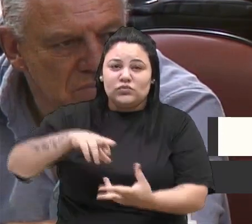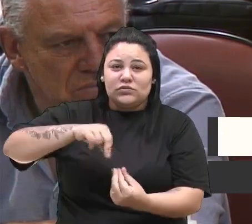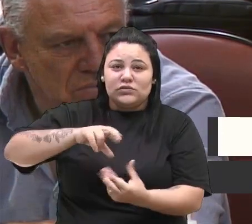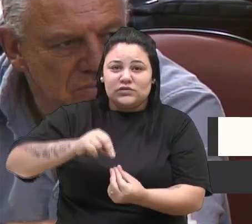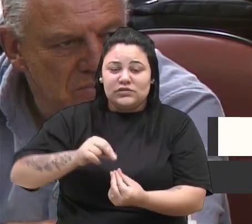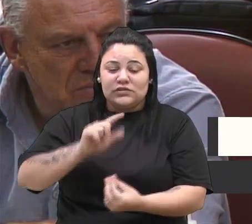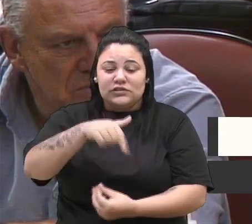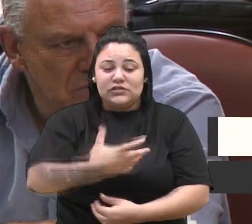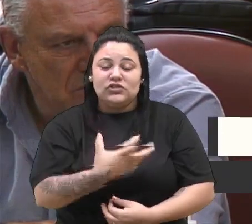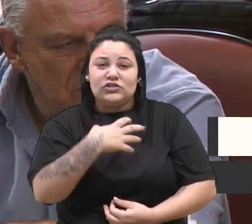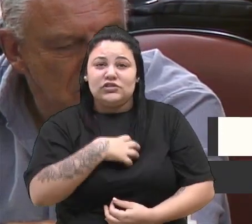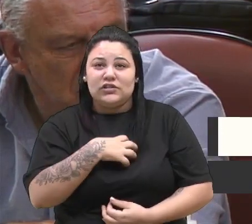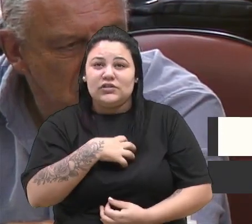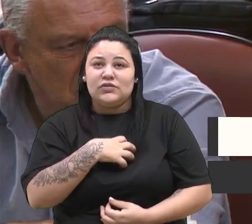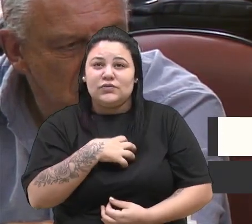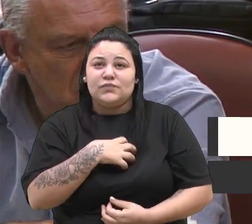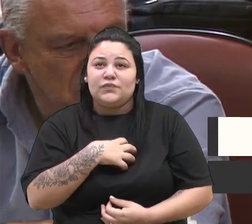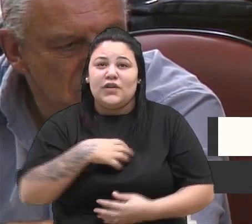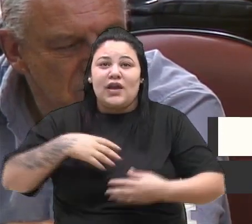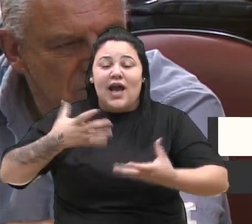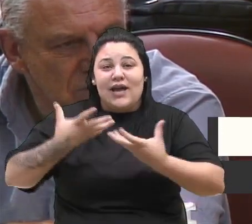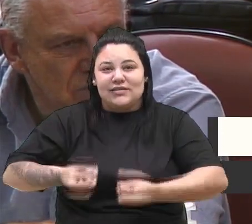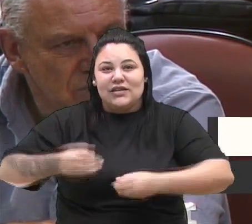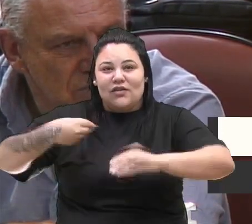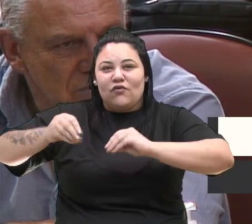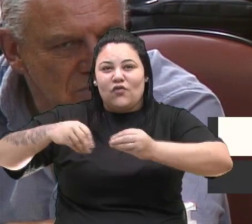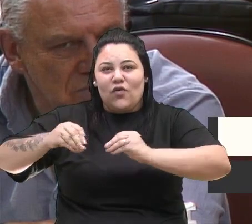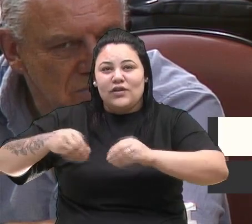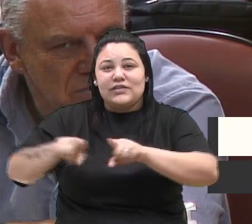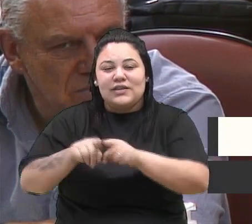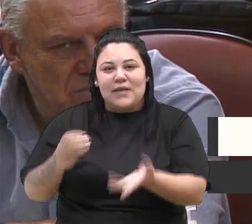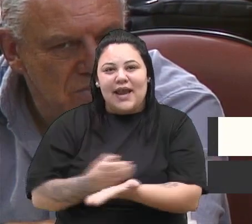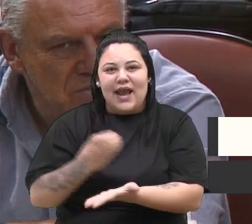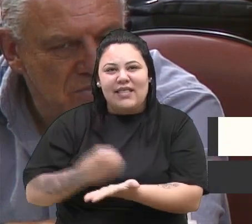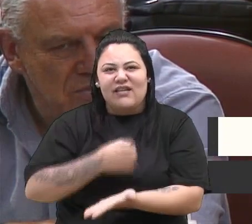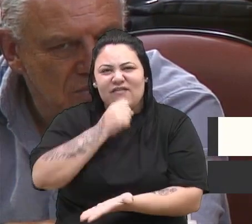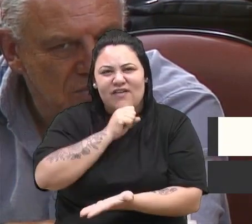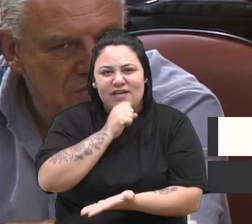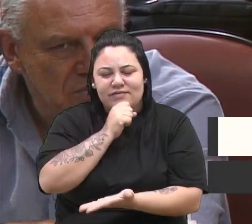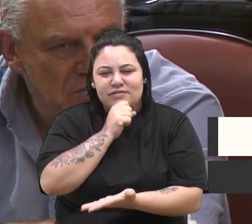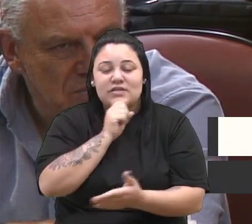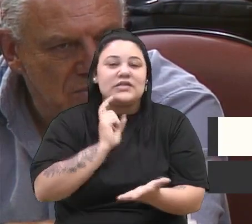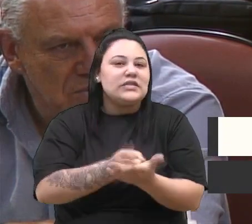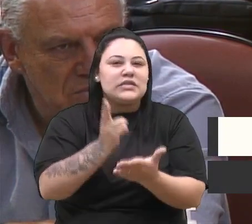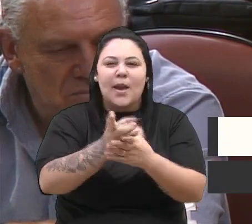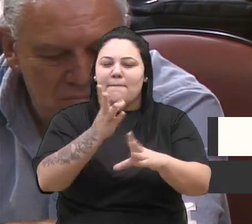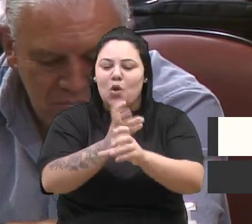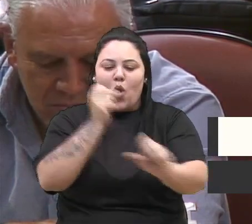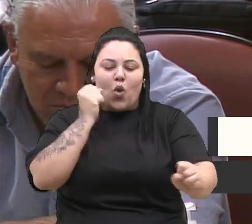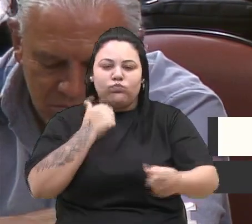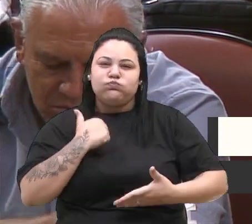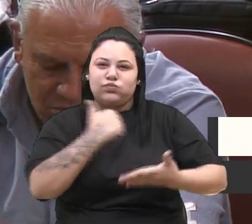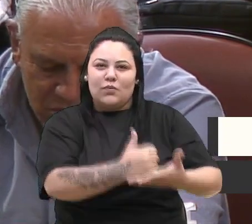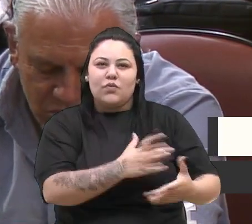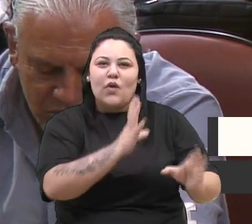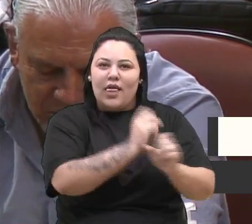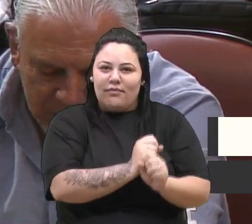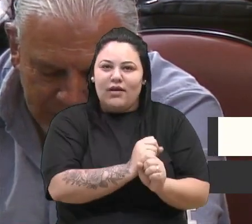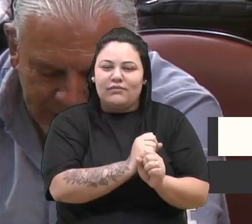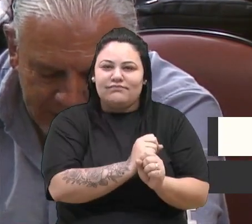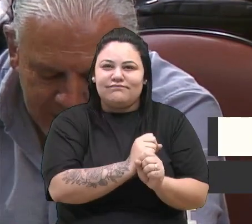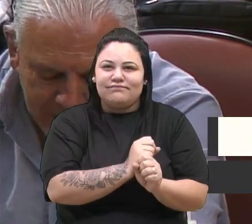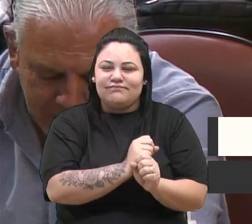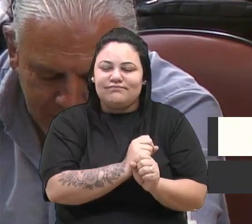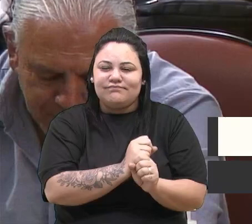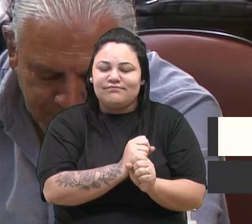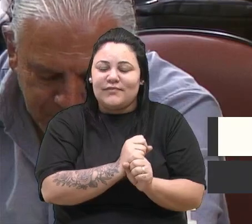aceitam doações de folhas de rascunho e cadernos velhos, sempre com os lucros revertidos para a causa animal. Sobre os resultados do